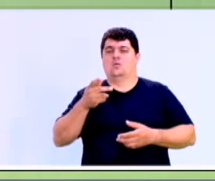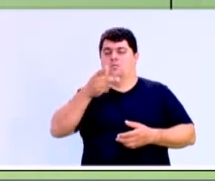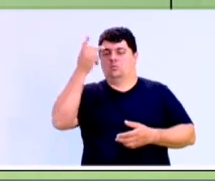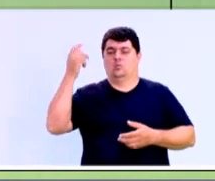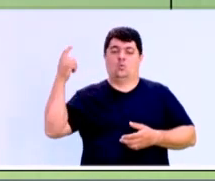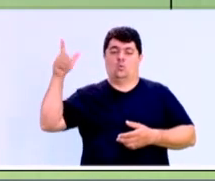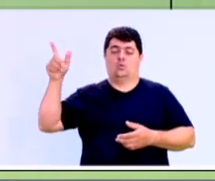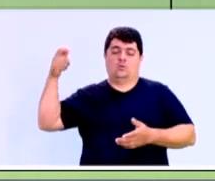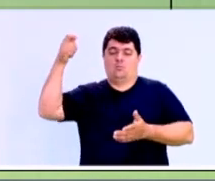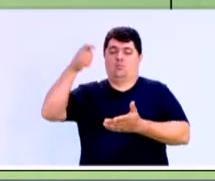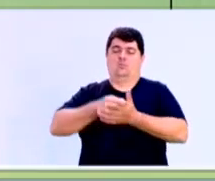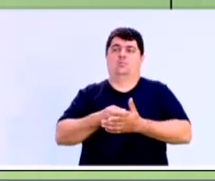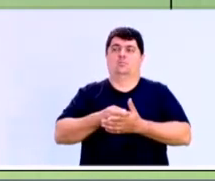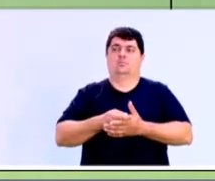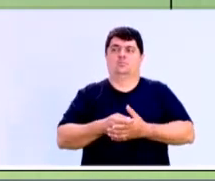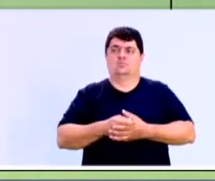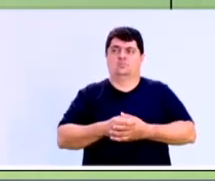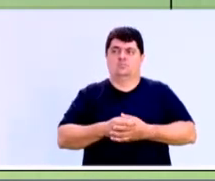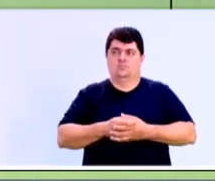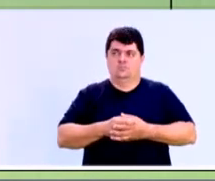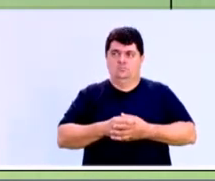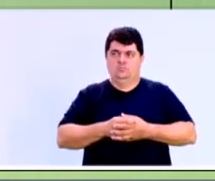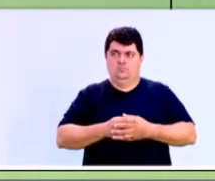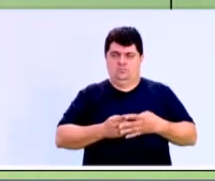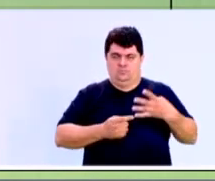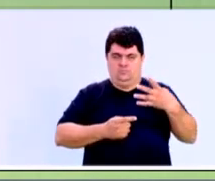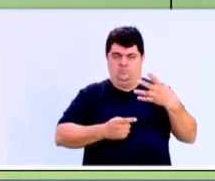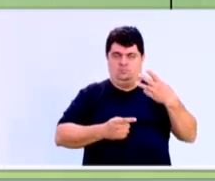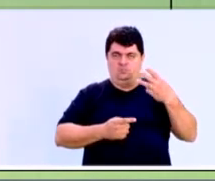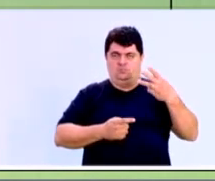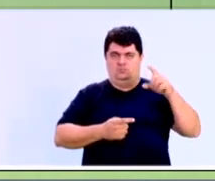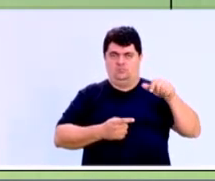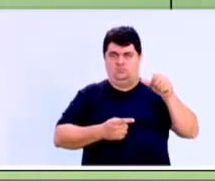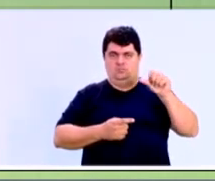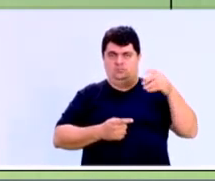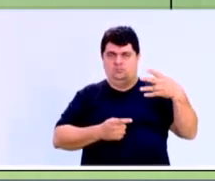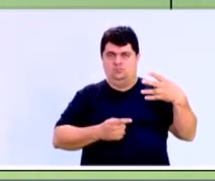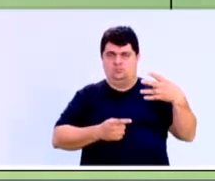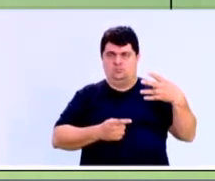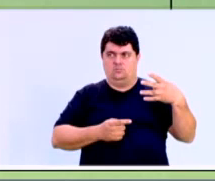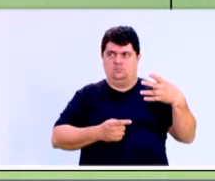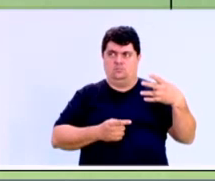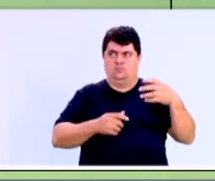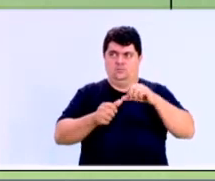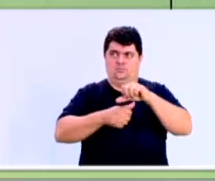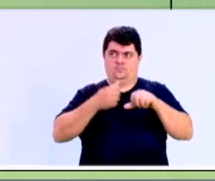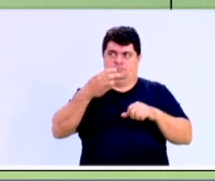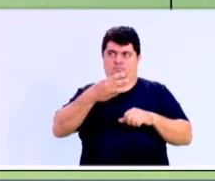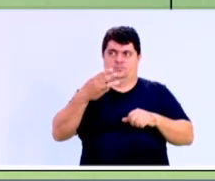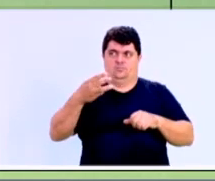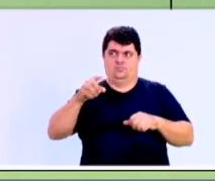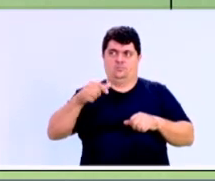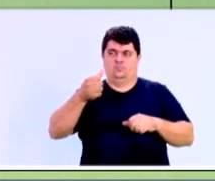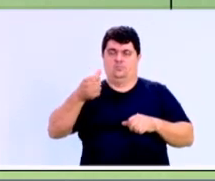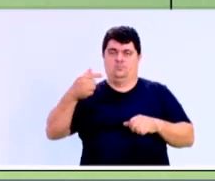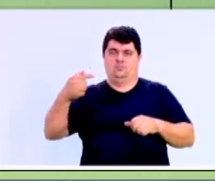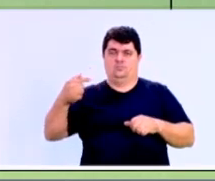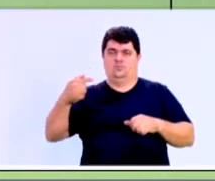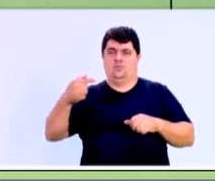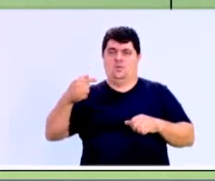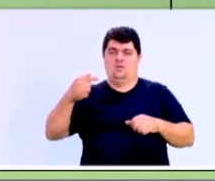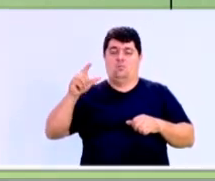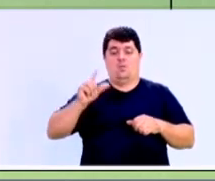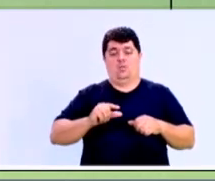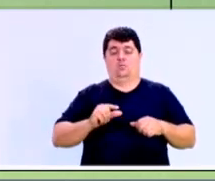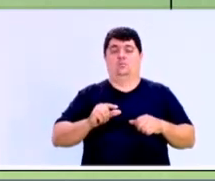atividades operacionais. Então tenho 43,94 e foi para quanto? 33,67, ou seja, reduziu